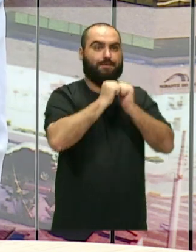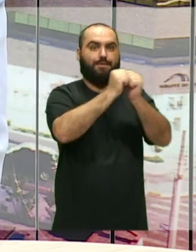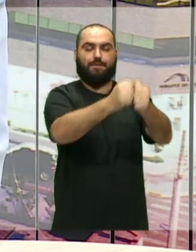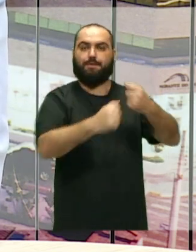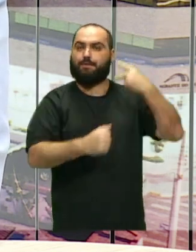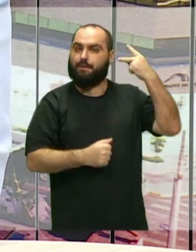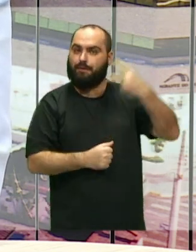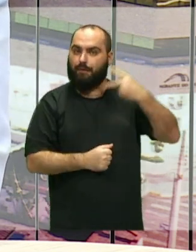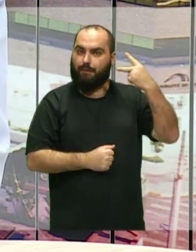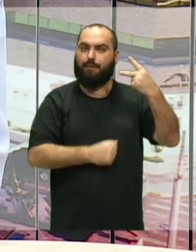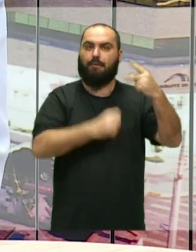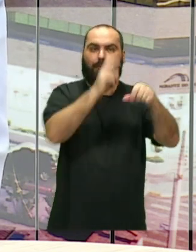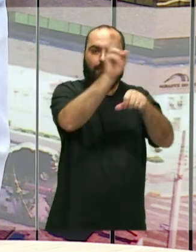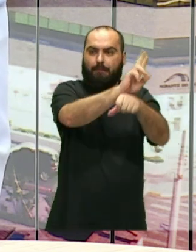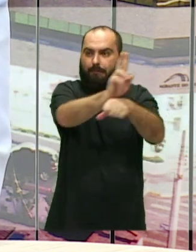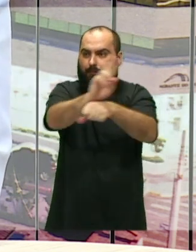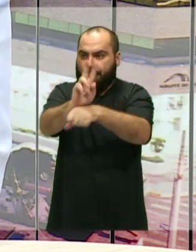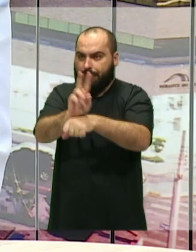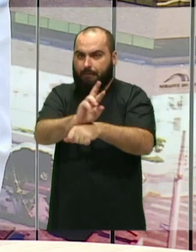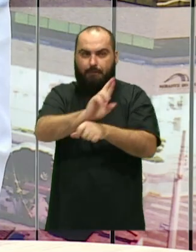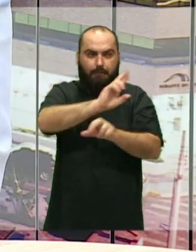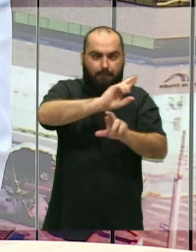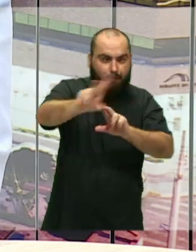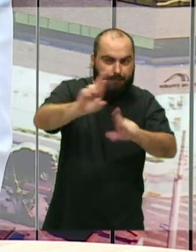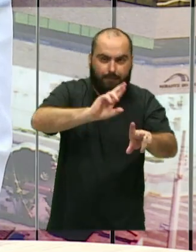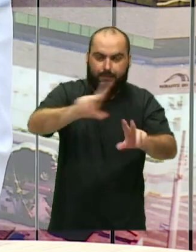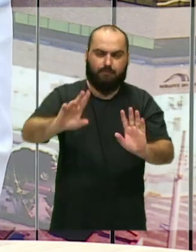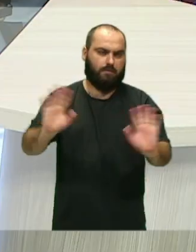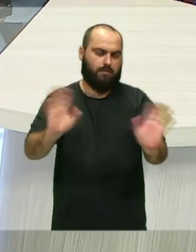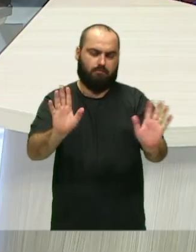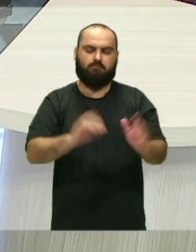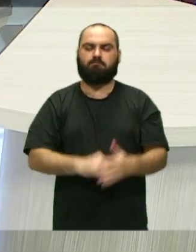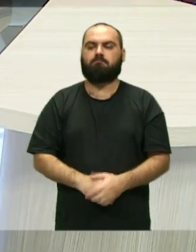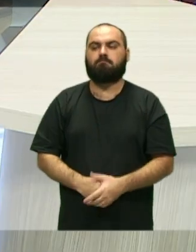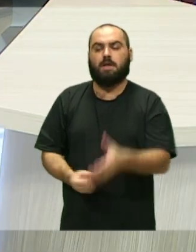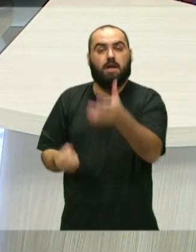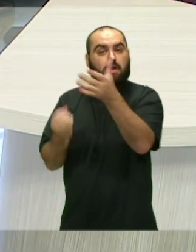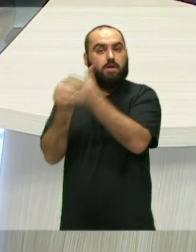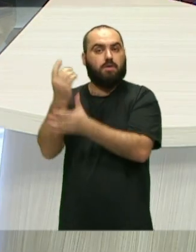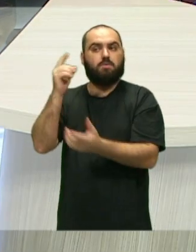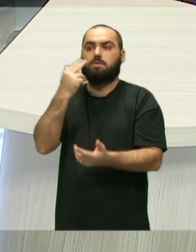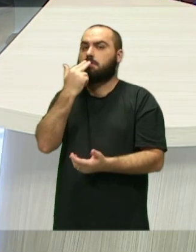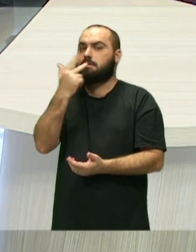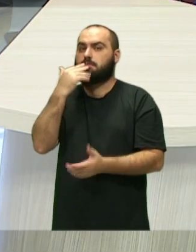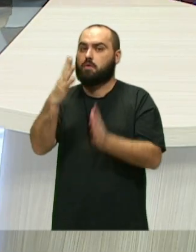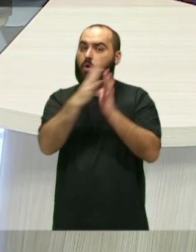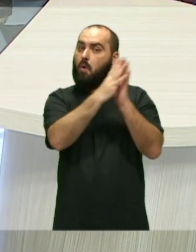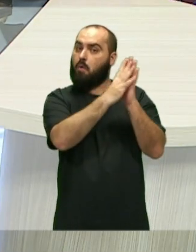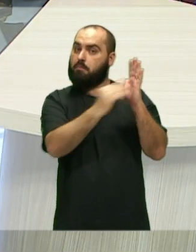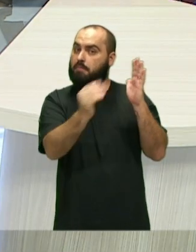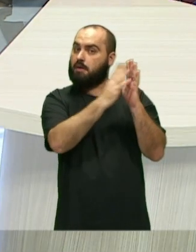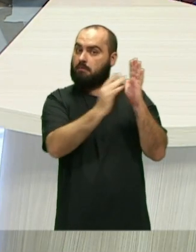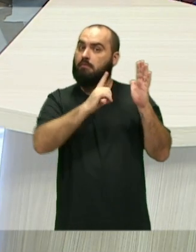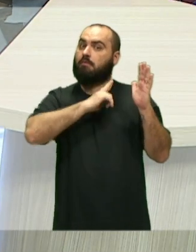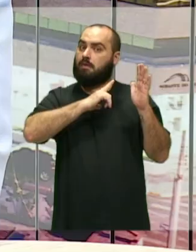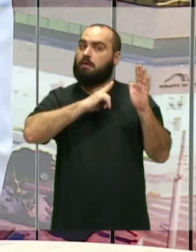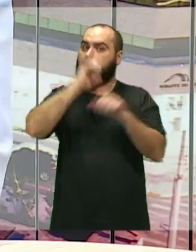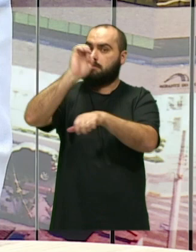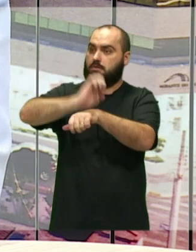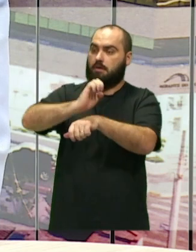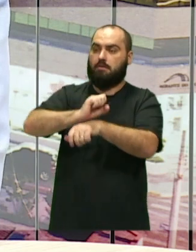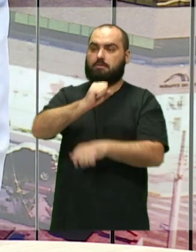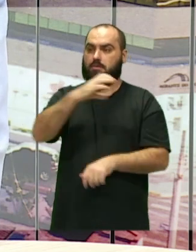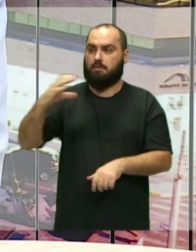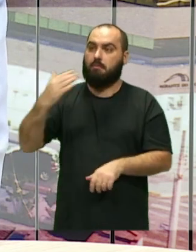uma fiscalização algo assim então Nós criamos um modelo é o melhor copiamos o modelo que já existe no estado